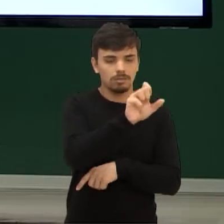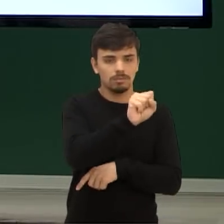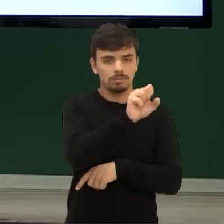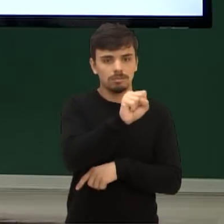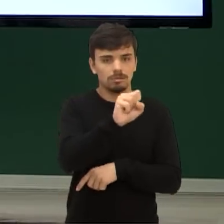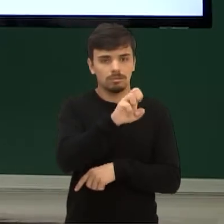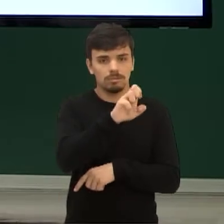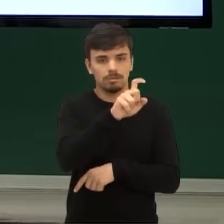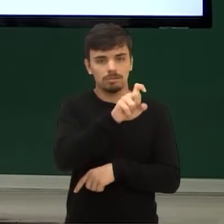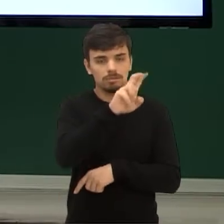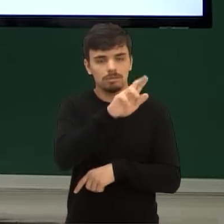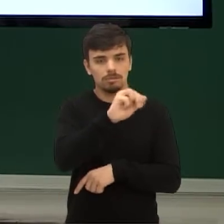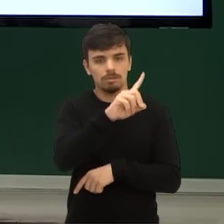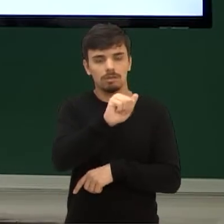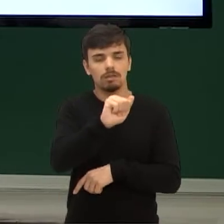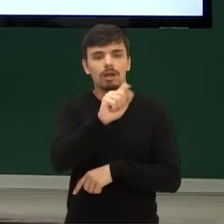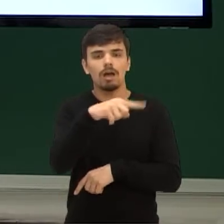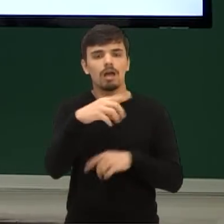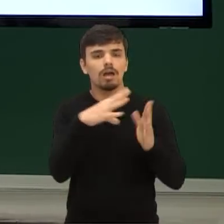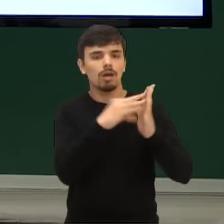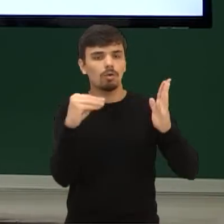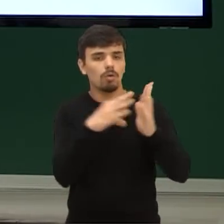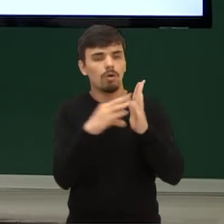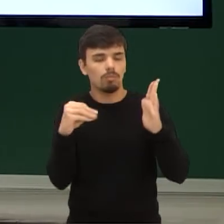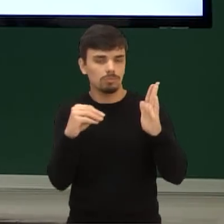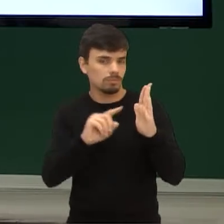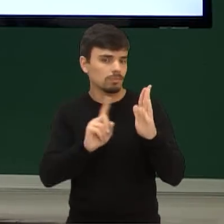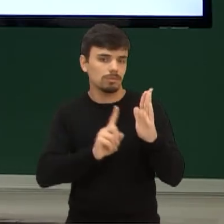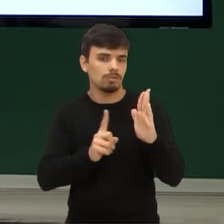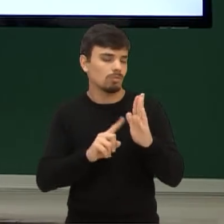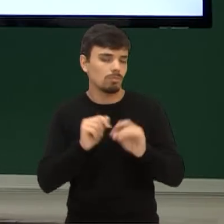feitas cópias do indivíduo, né? Então, não gera